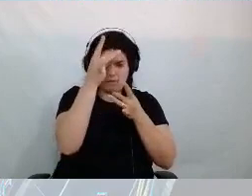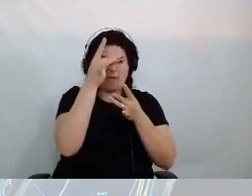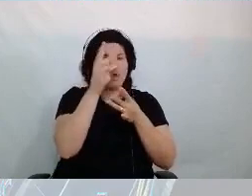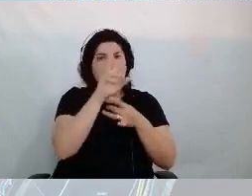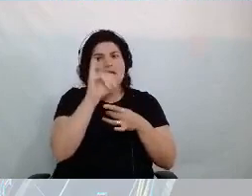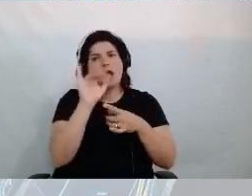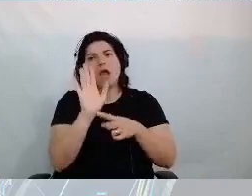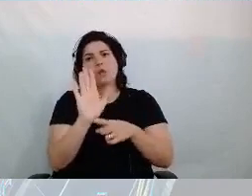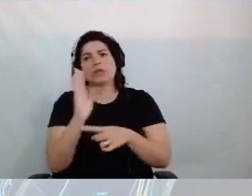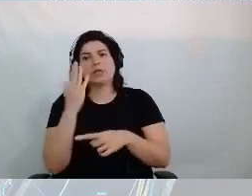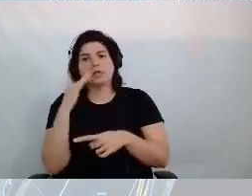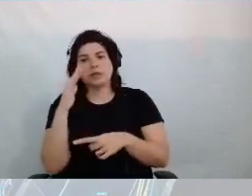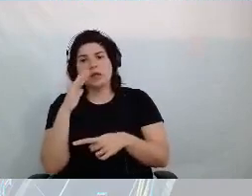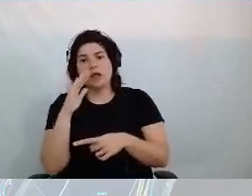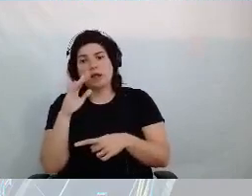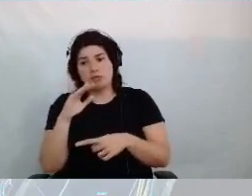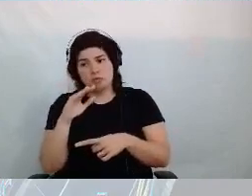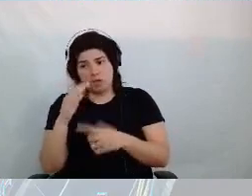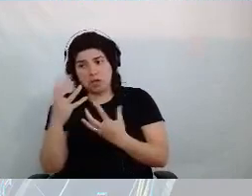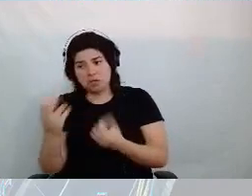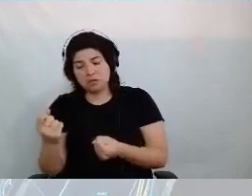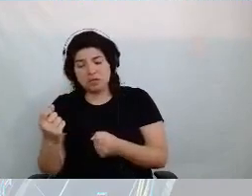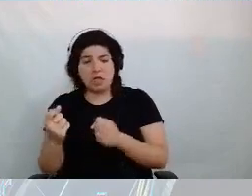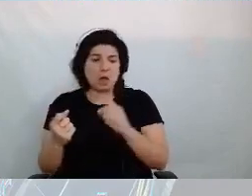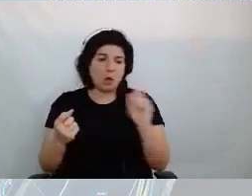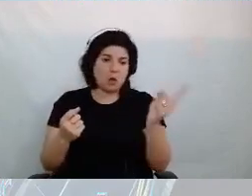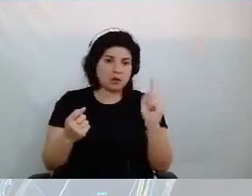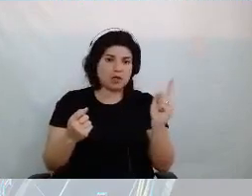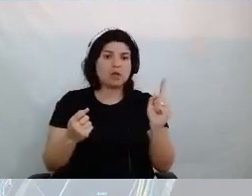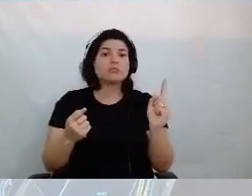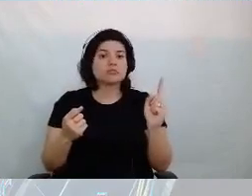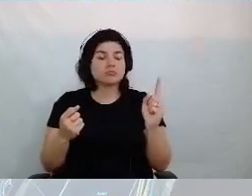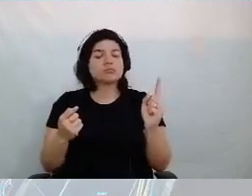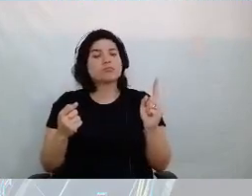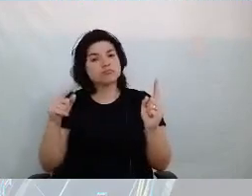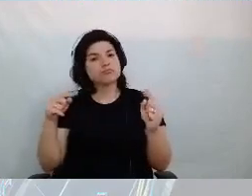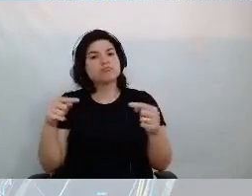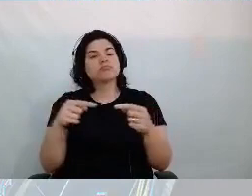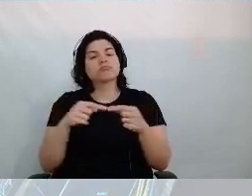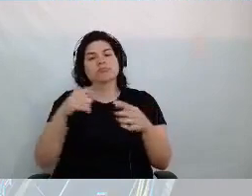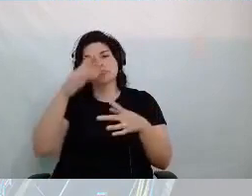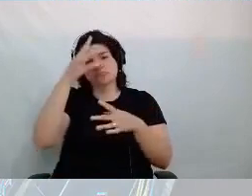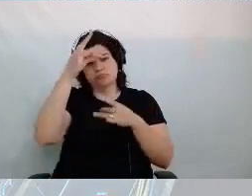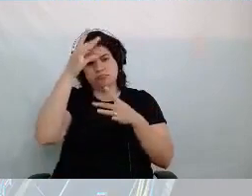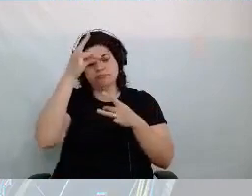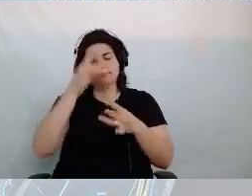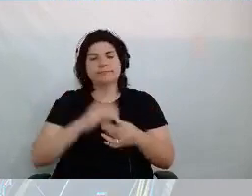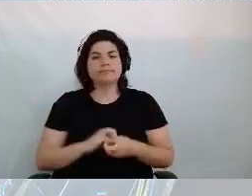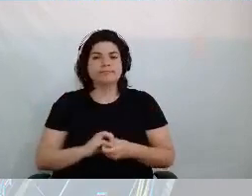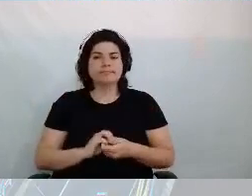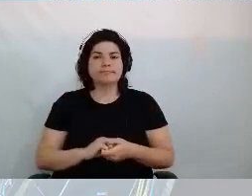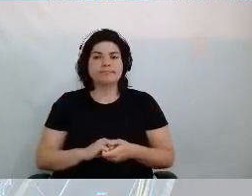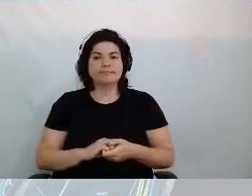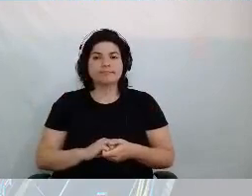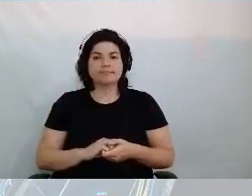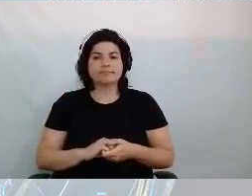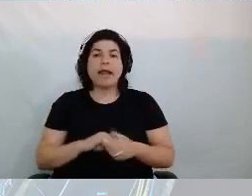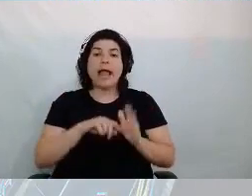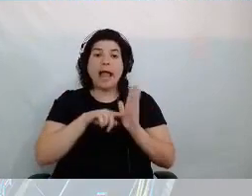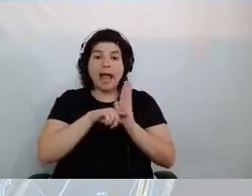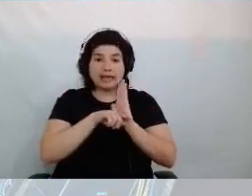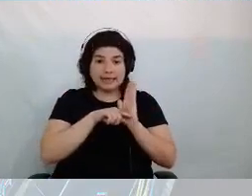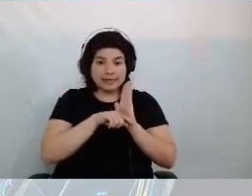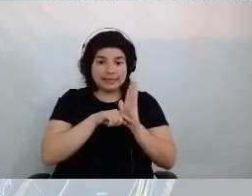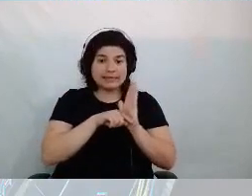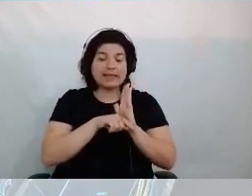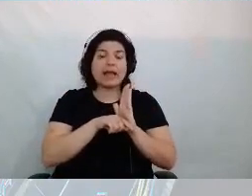o go ou no go dessa aplicação para a produção do ponto de vista de performance. E a gente analisar também os picos de volume.